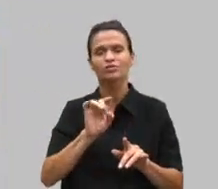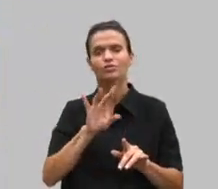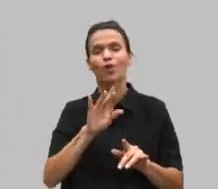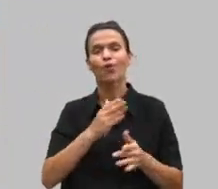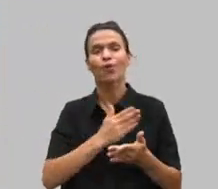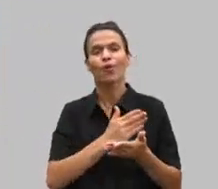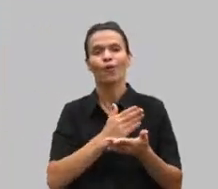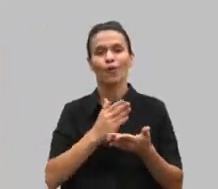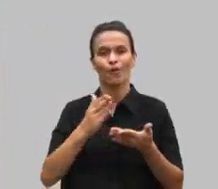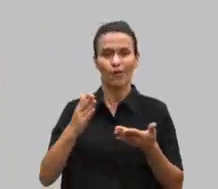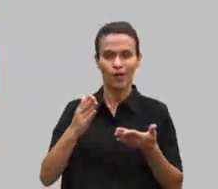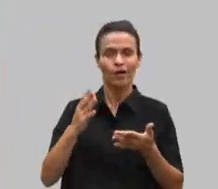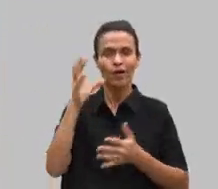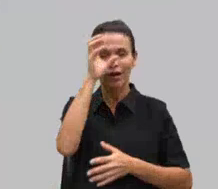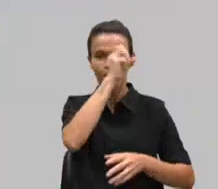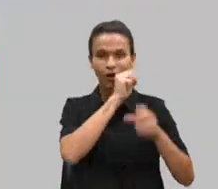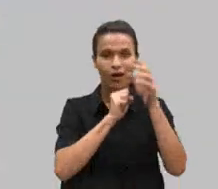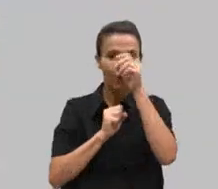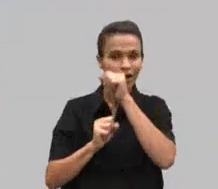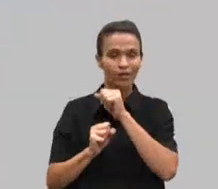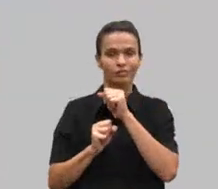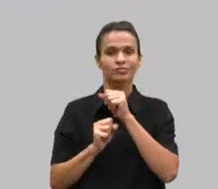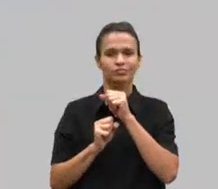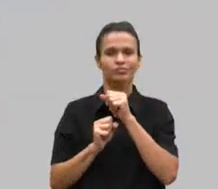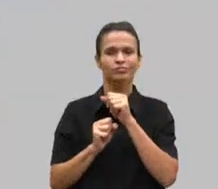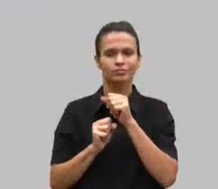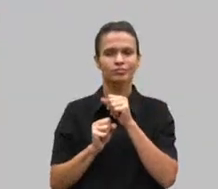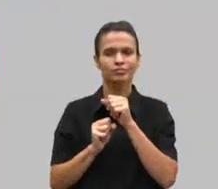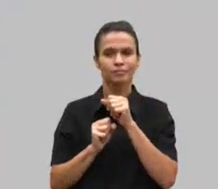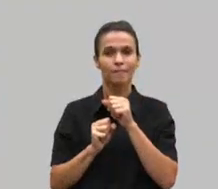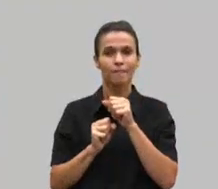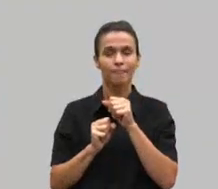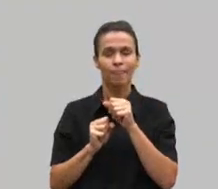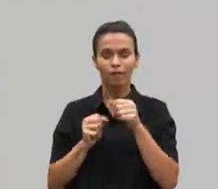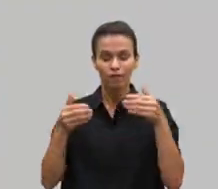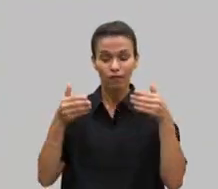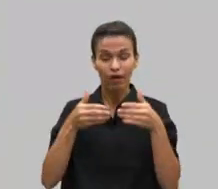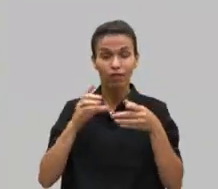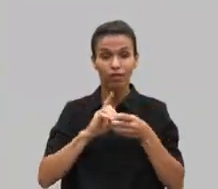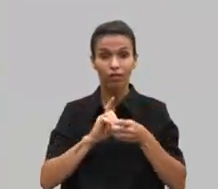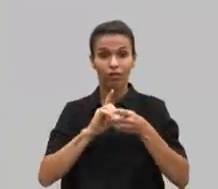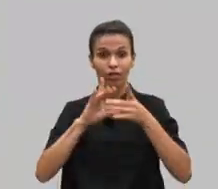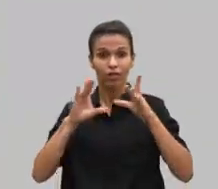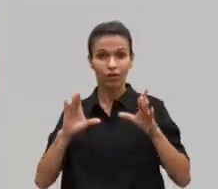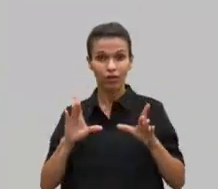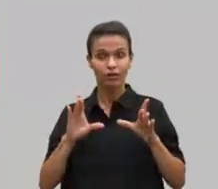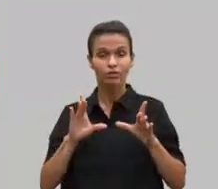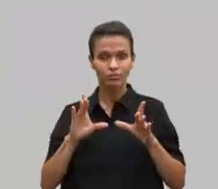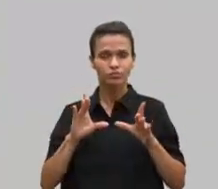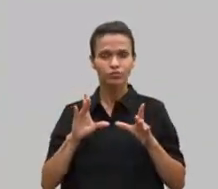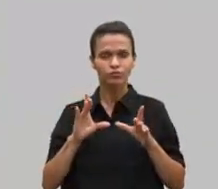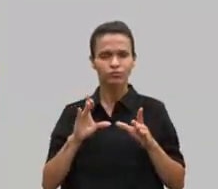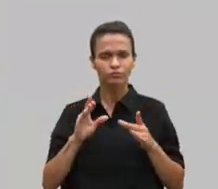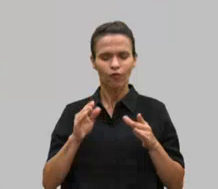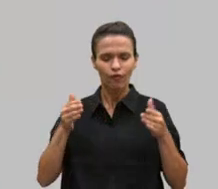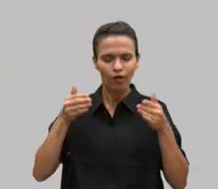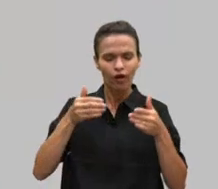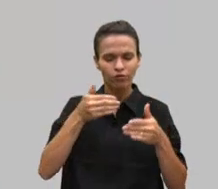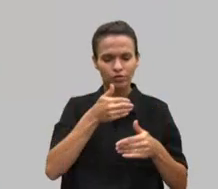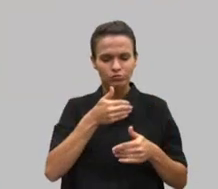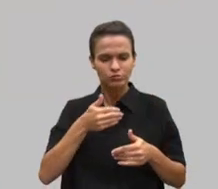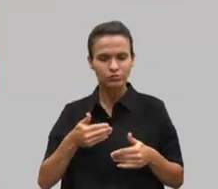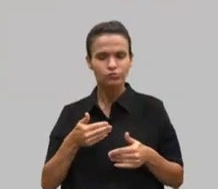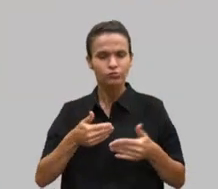de um aprendizagem infundável sobre democracia sobre Espírito público sobre Fraternidade